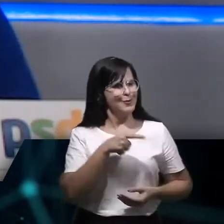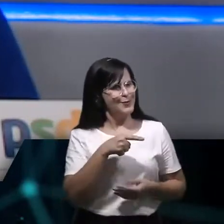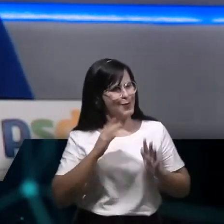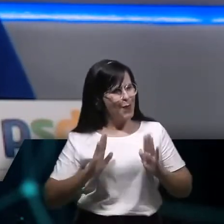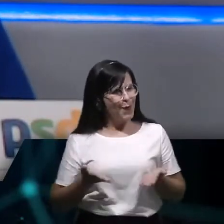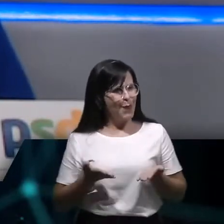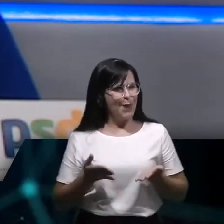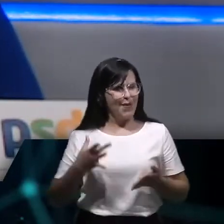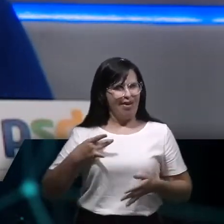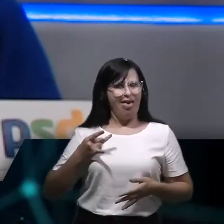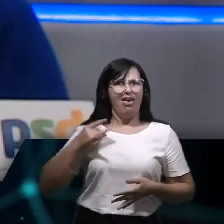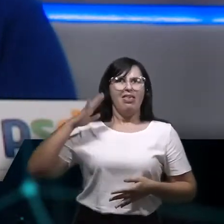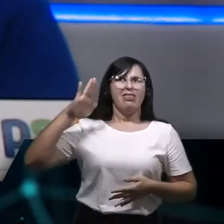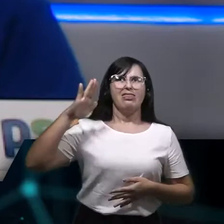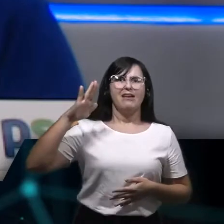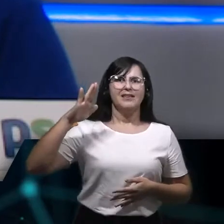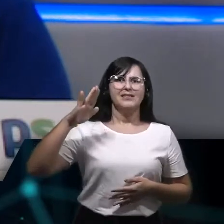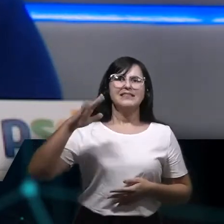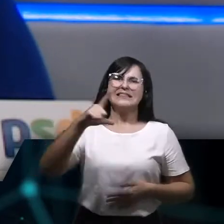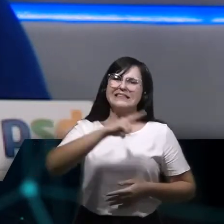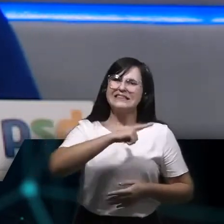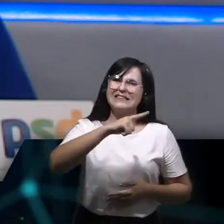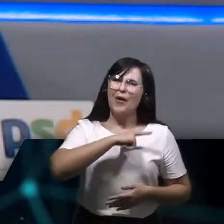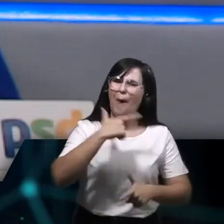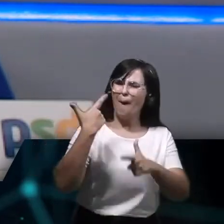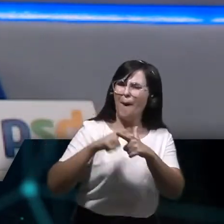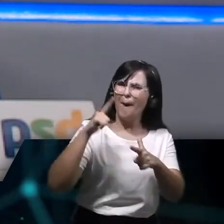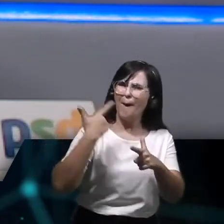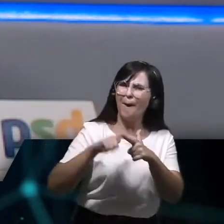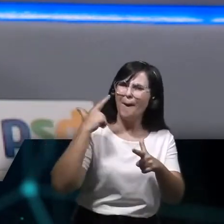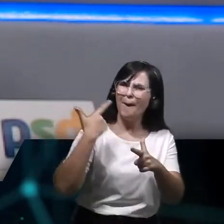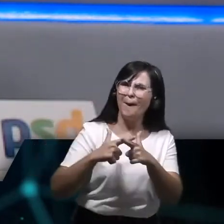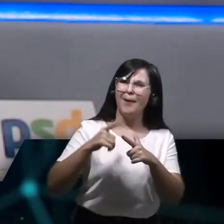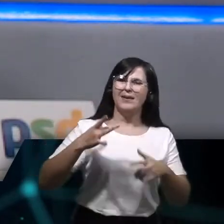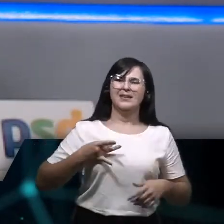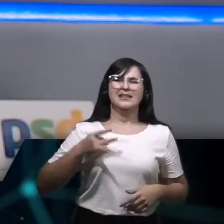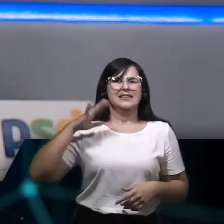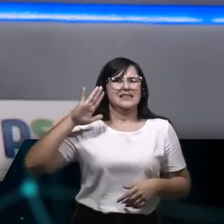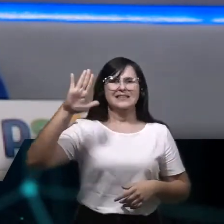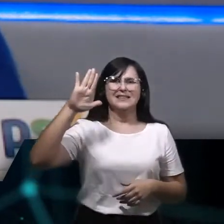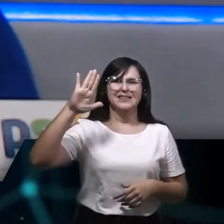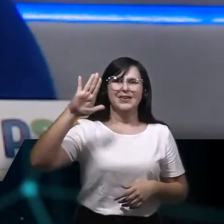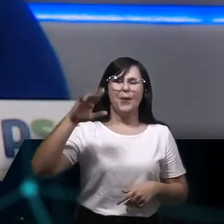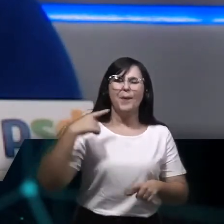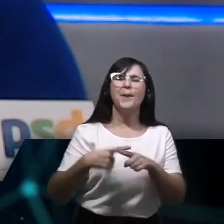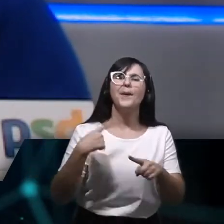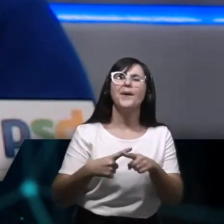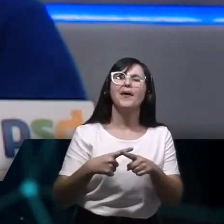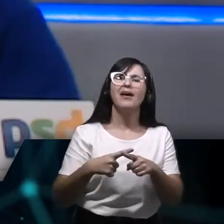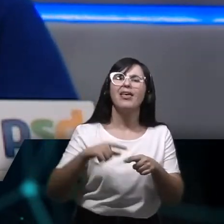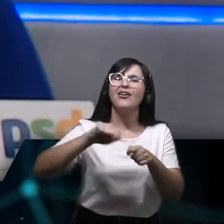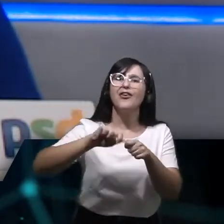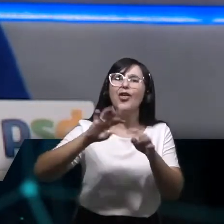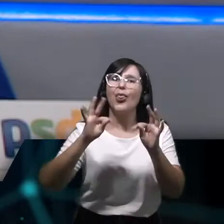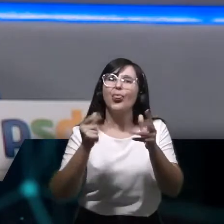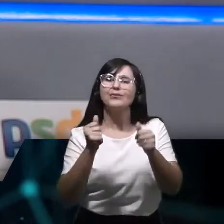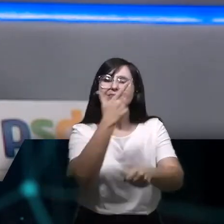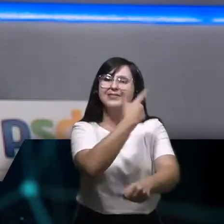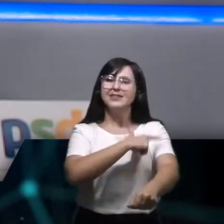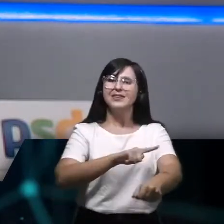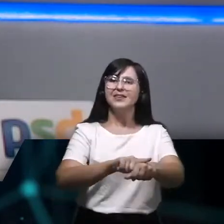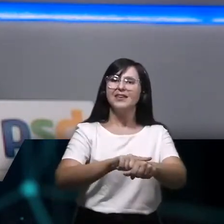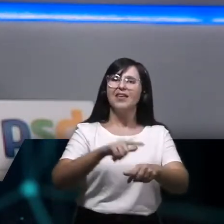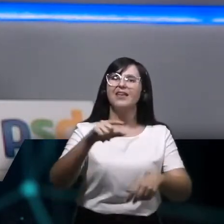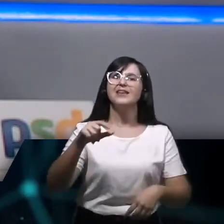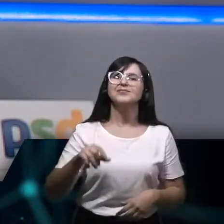que é candidato, teve a sua candidatura impugnada, por não cumprir os limites constitucionais na educação, teve as suas contas rejeitadas